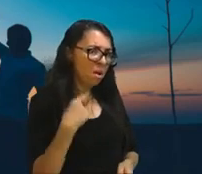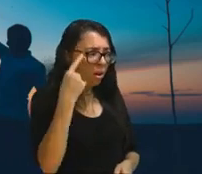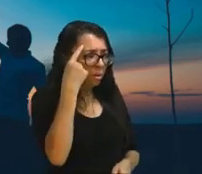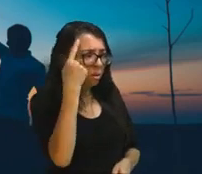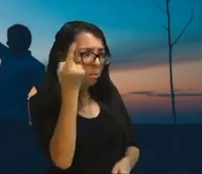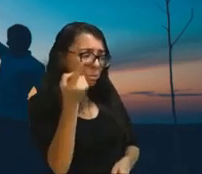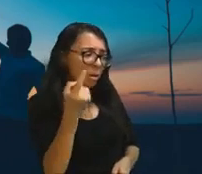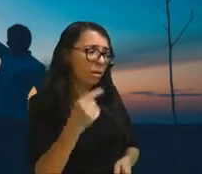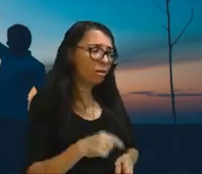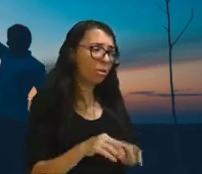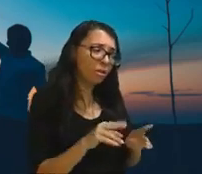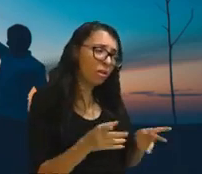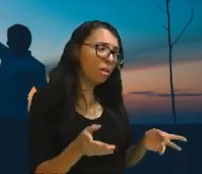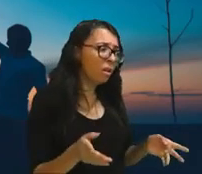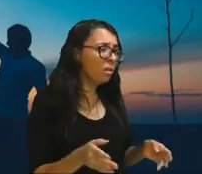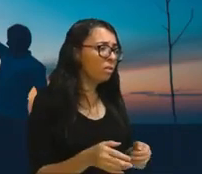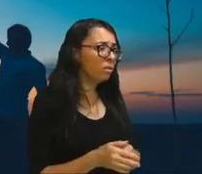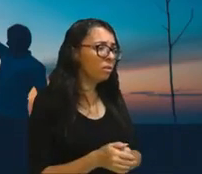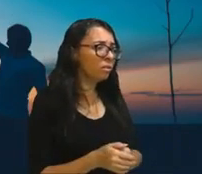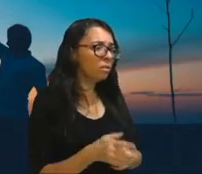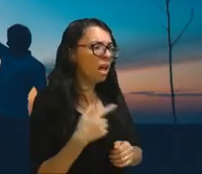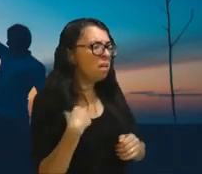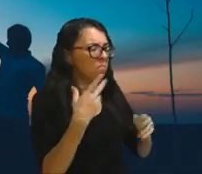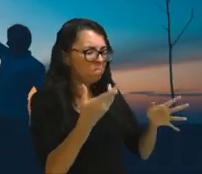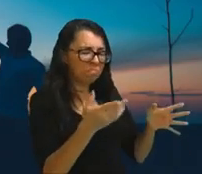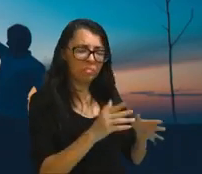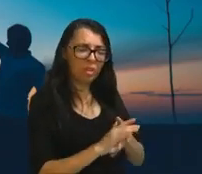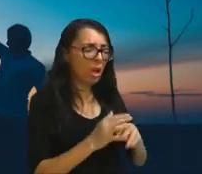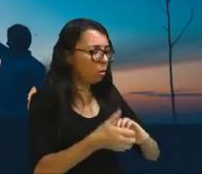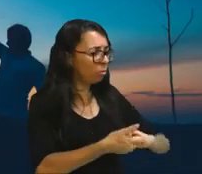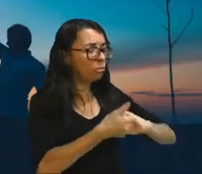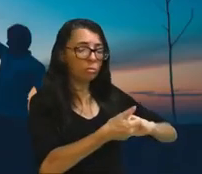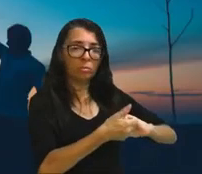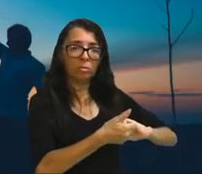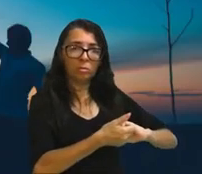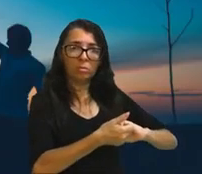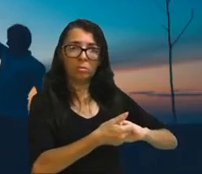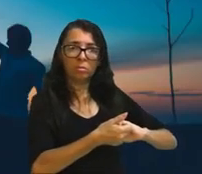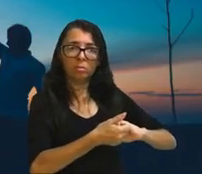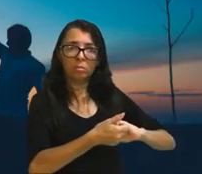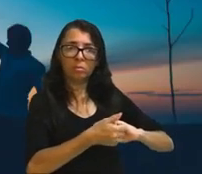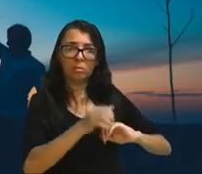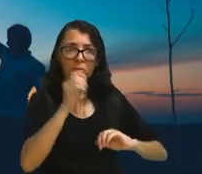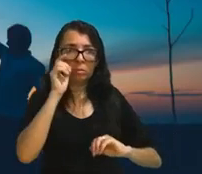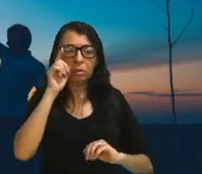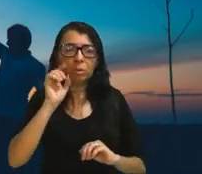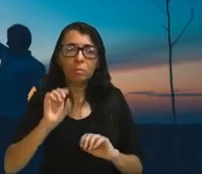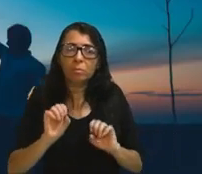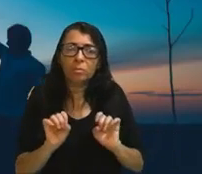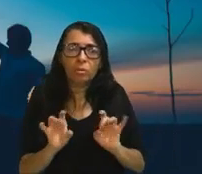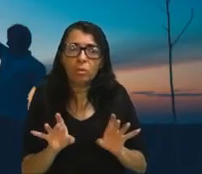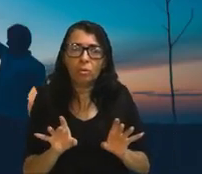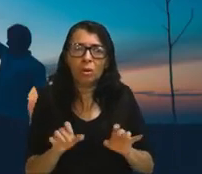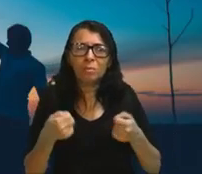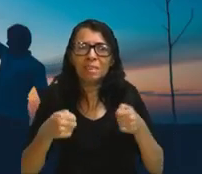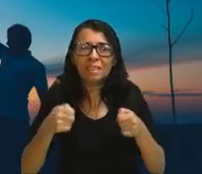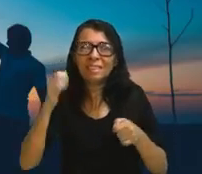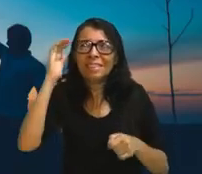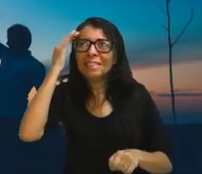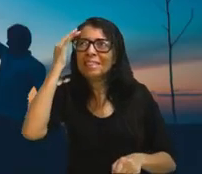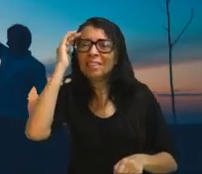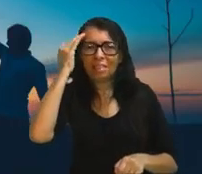os mesmos pensamentos. Porque Deus faz isso no meio da família. É Deus que